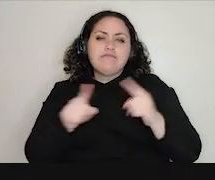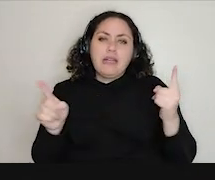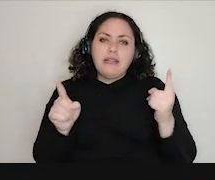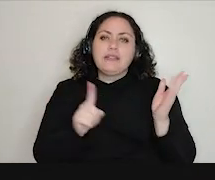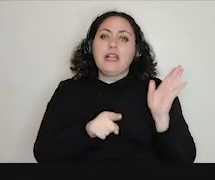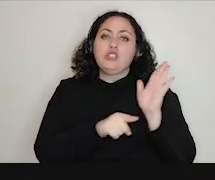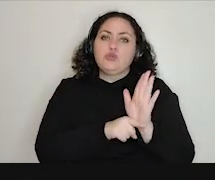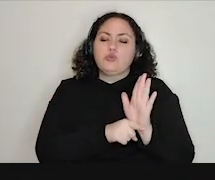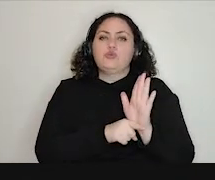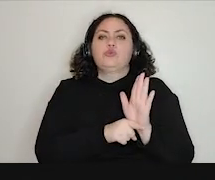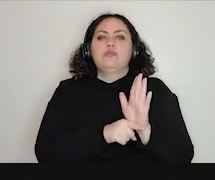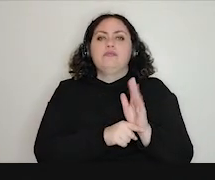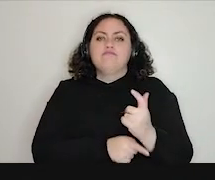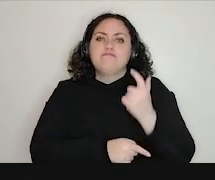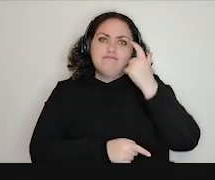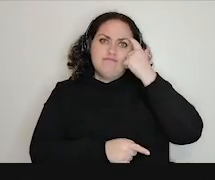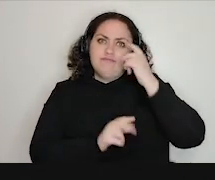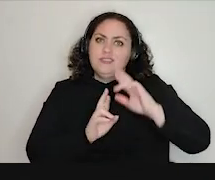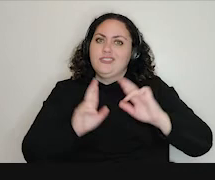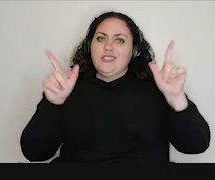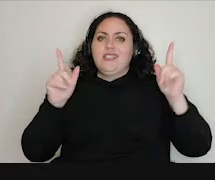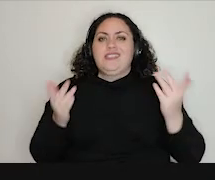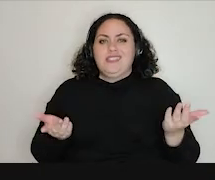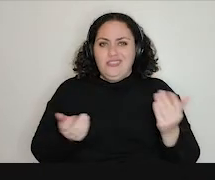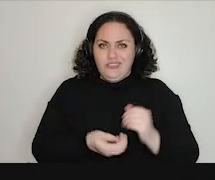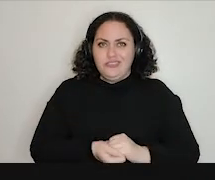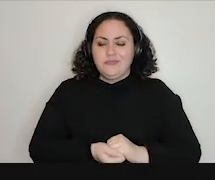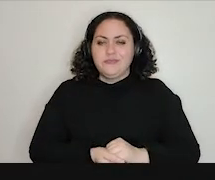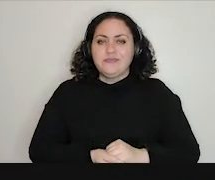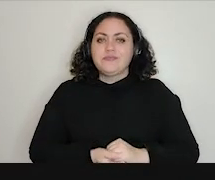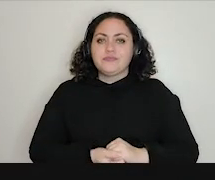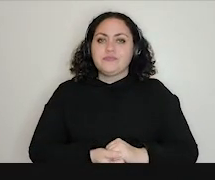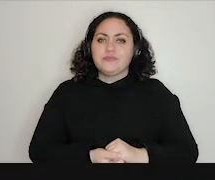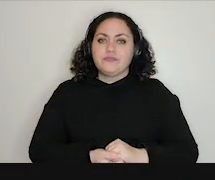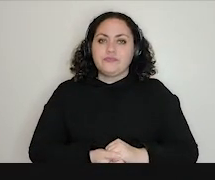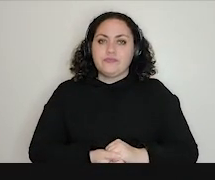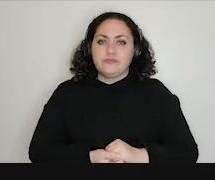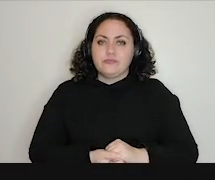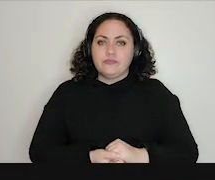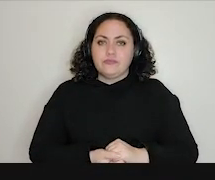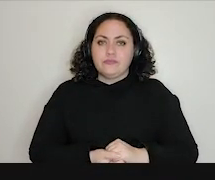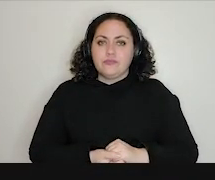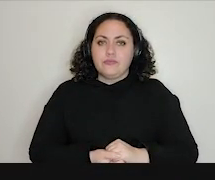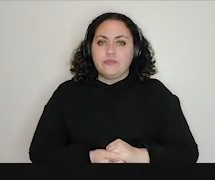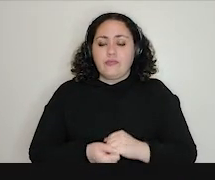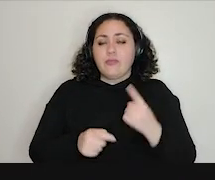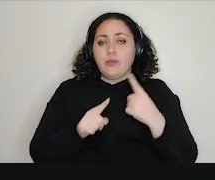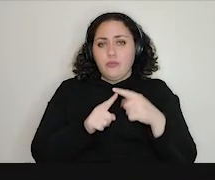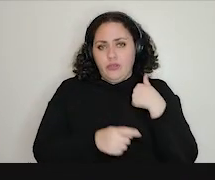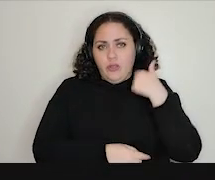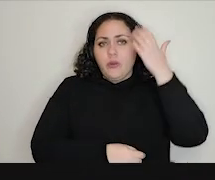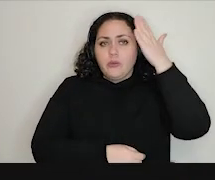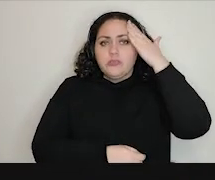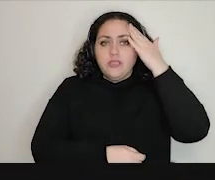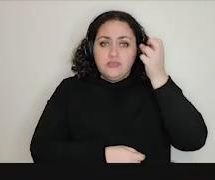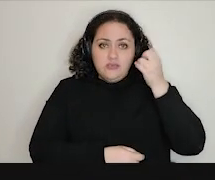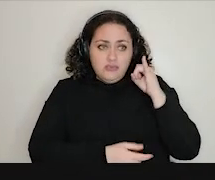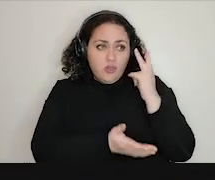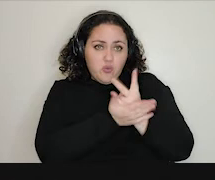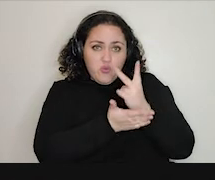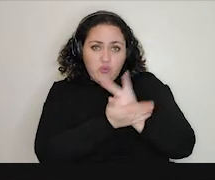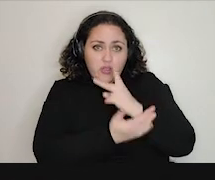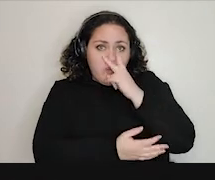faz uma diferença muito grande para a gente conseguir mudar isso. Porque eu sei que, se continuar assim, eu não vou conseguir